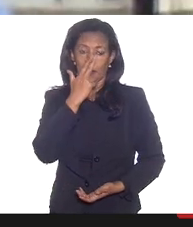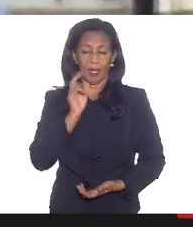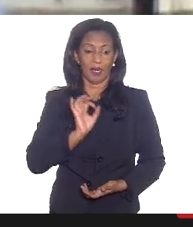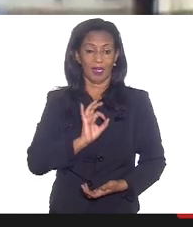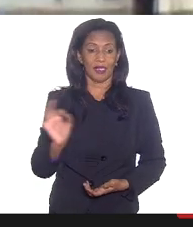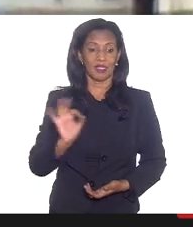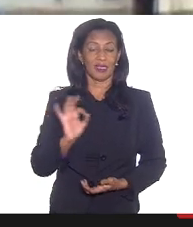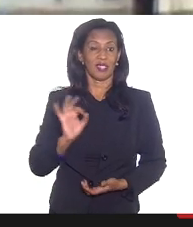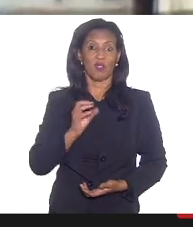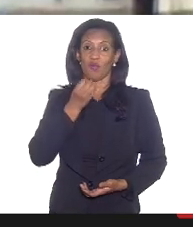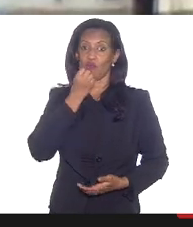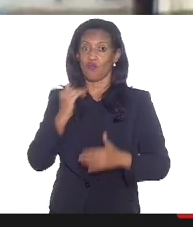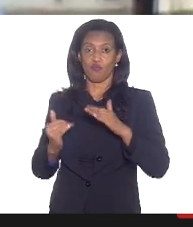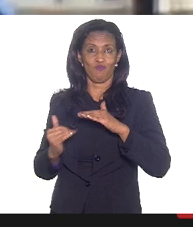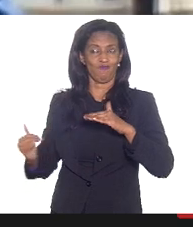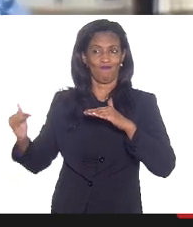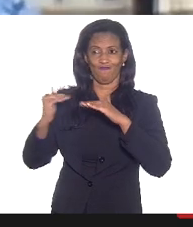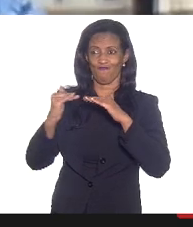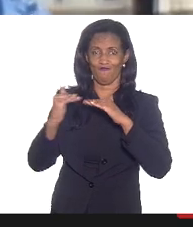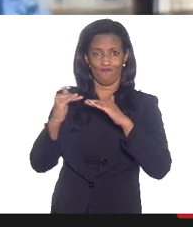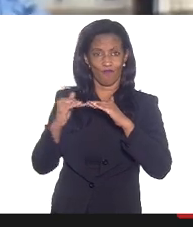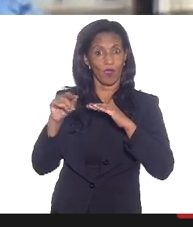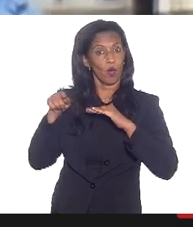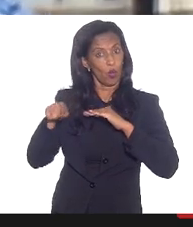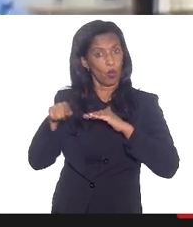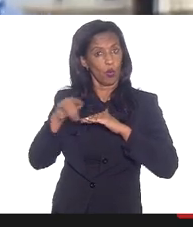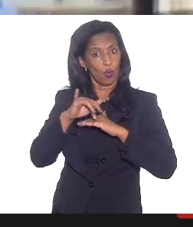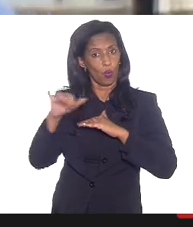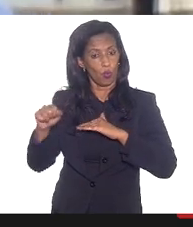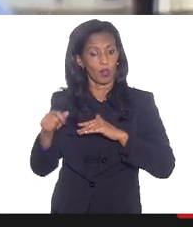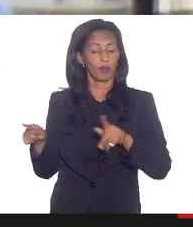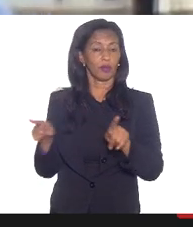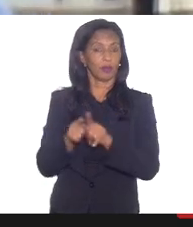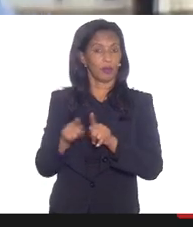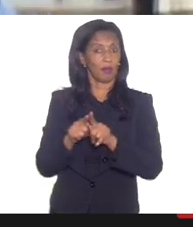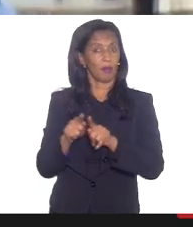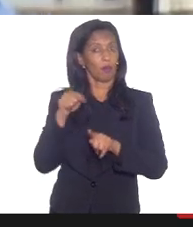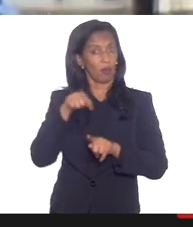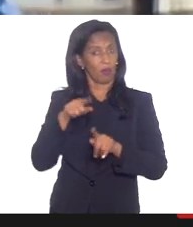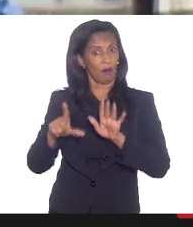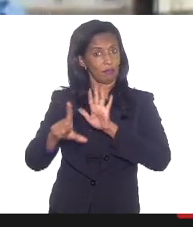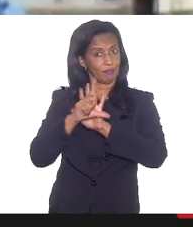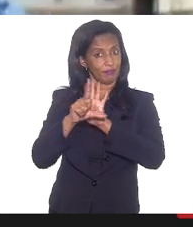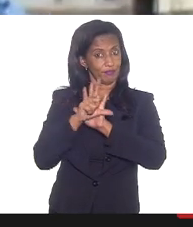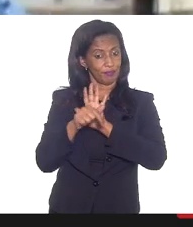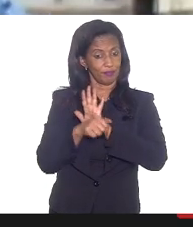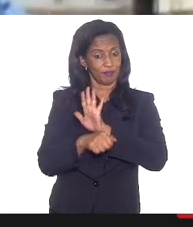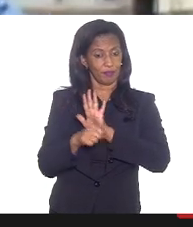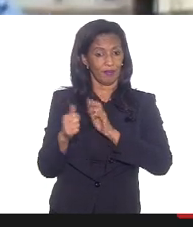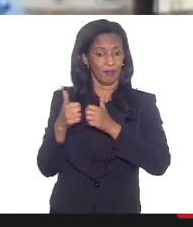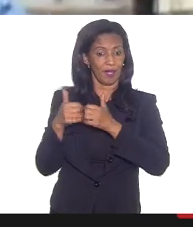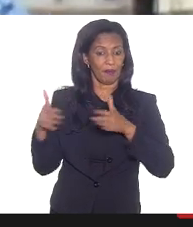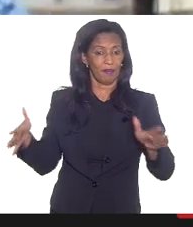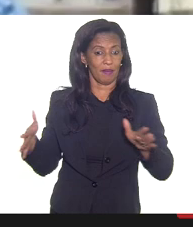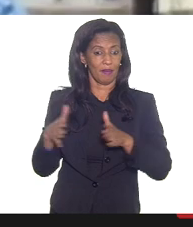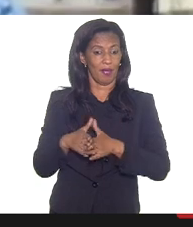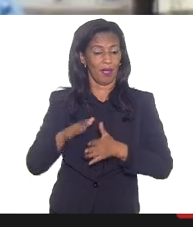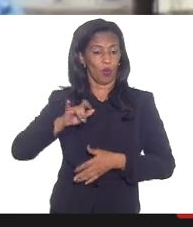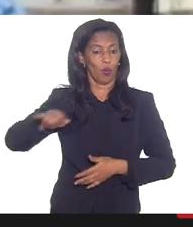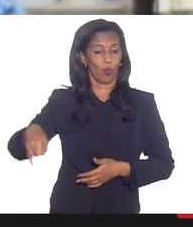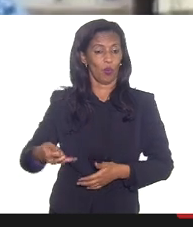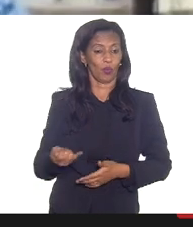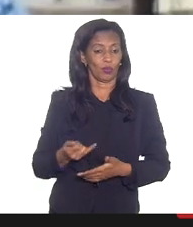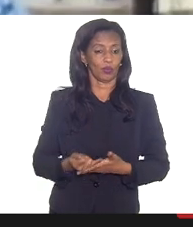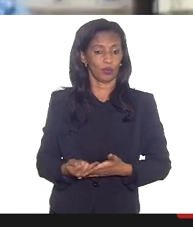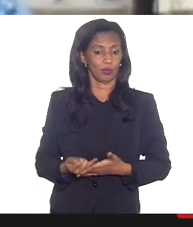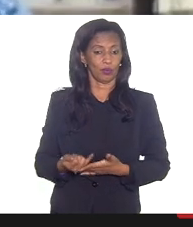será suficiente. E com isso, como é claro também na legislação, está aberta a